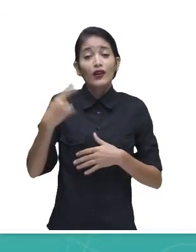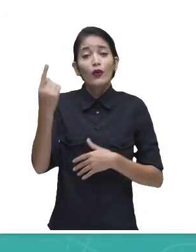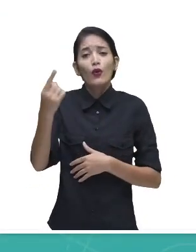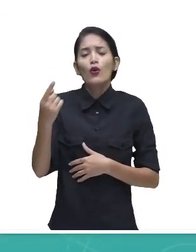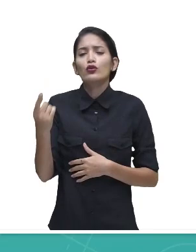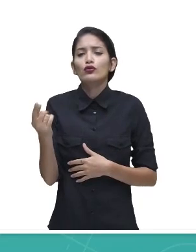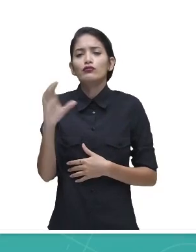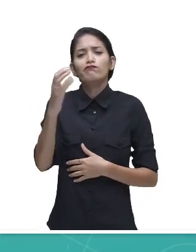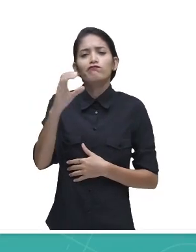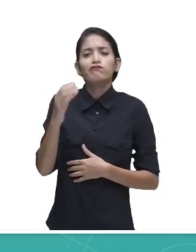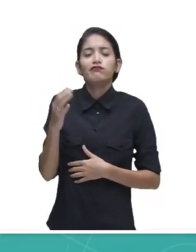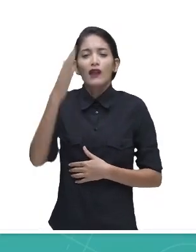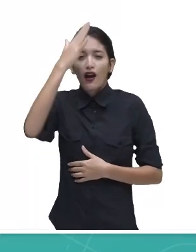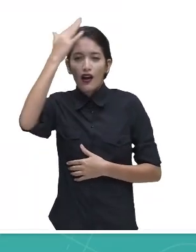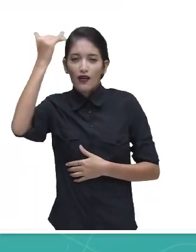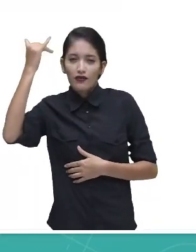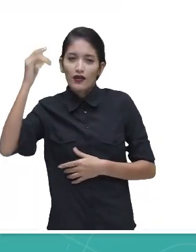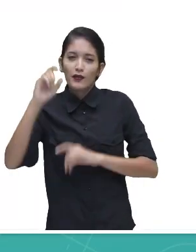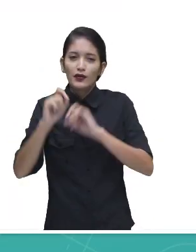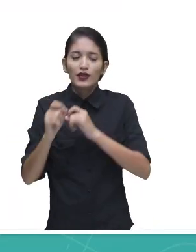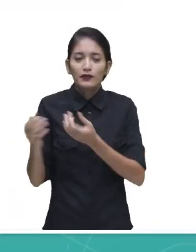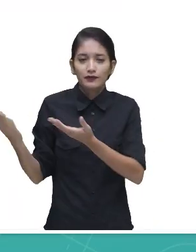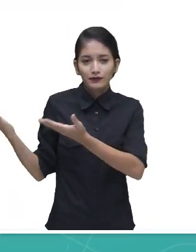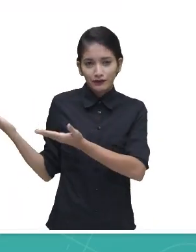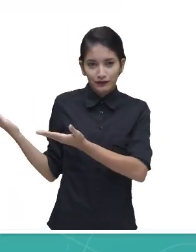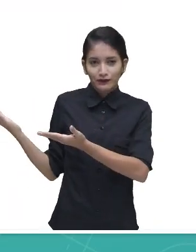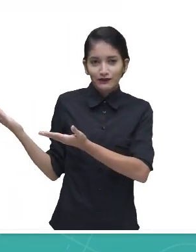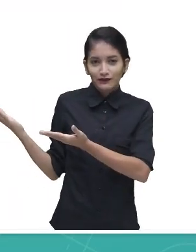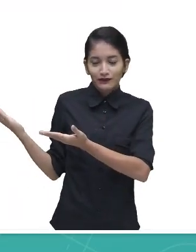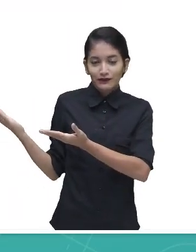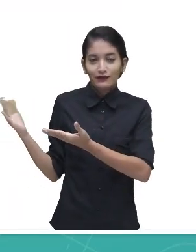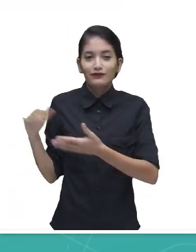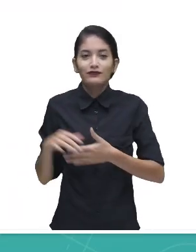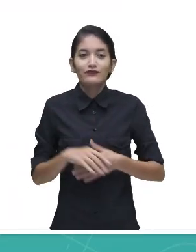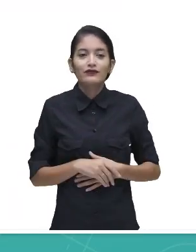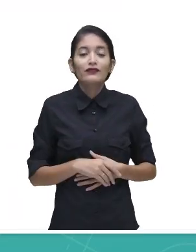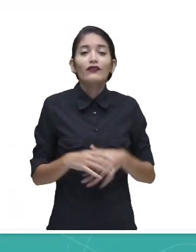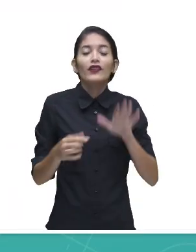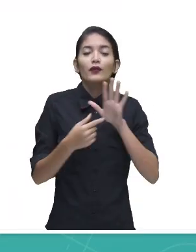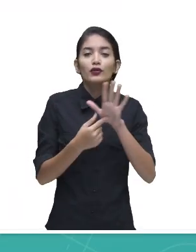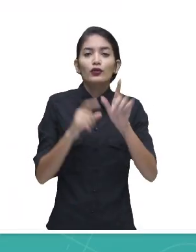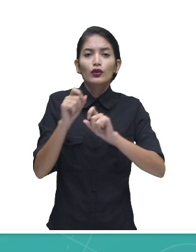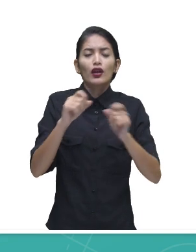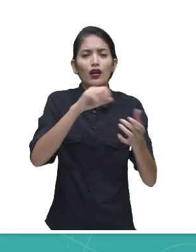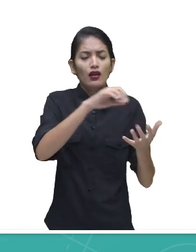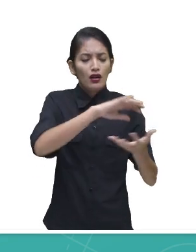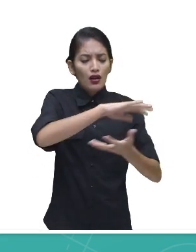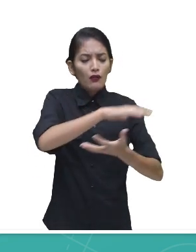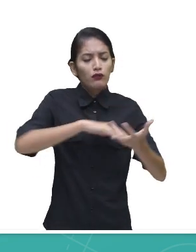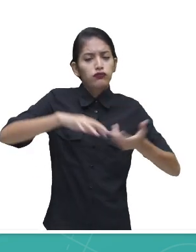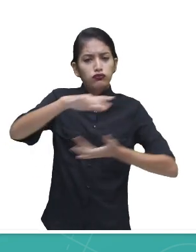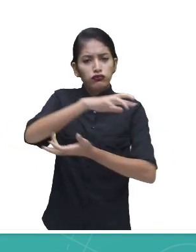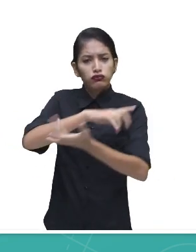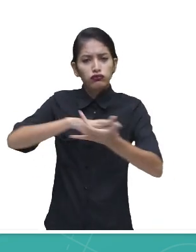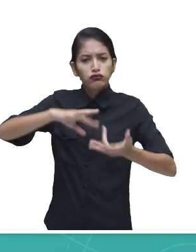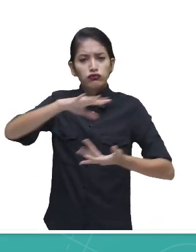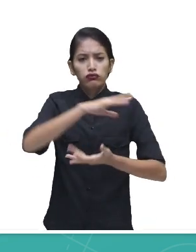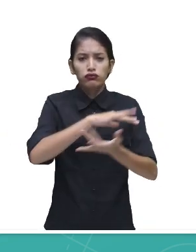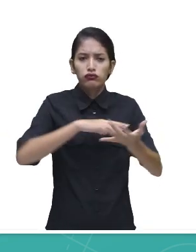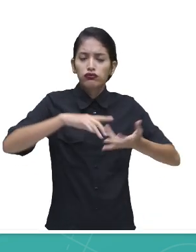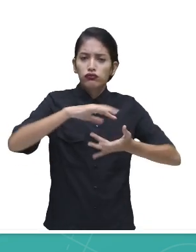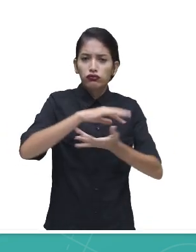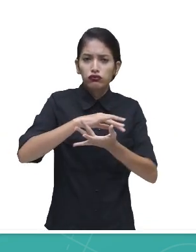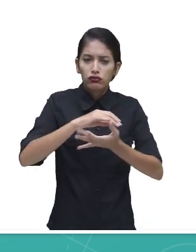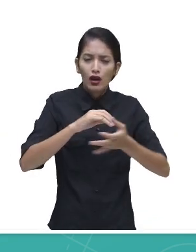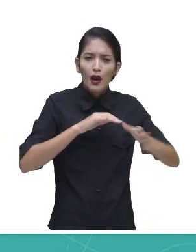famoso que nós temos é Edwin Hubble. Edwin Hubble determinou que o universo estava se expandindo. Não é